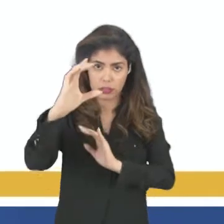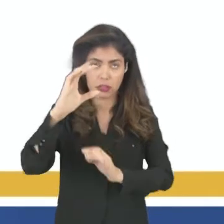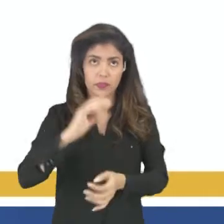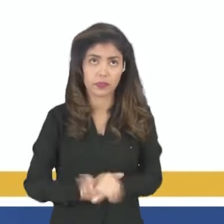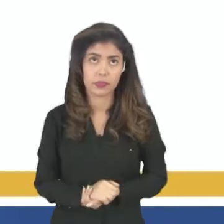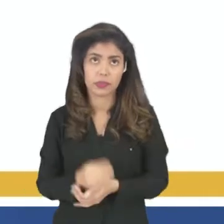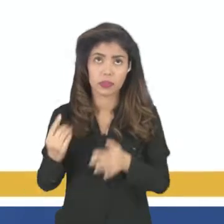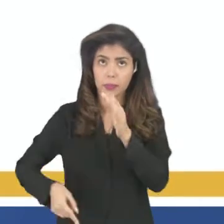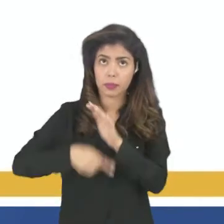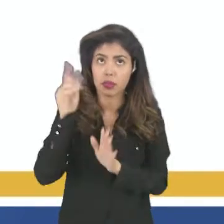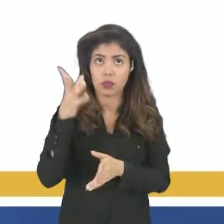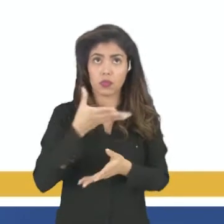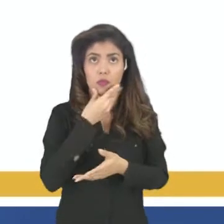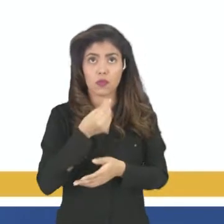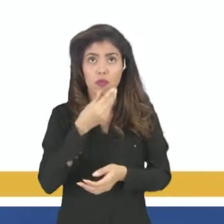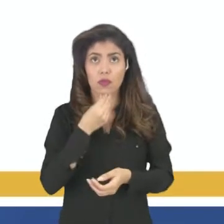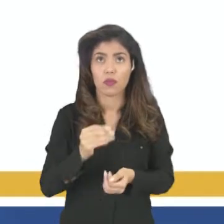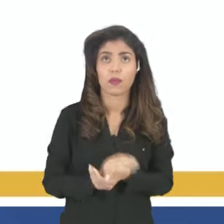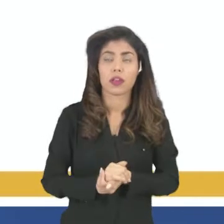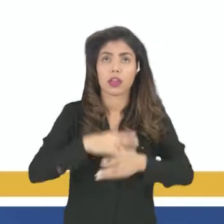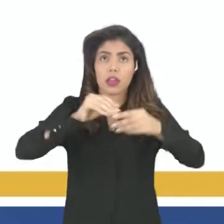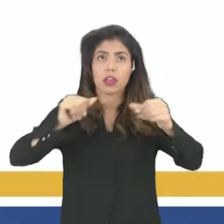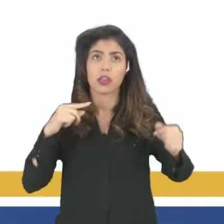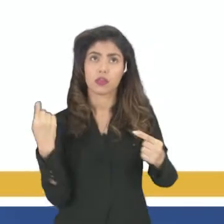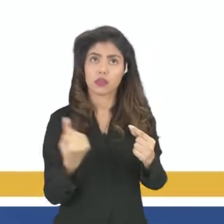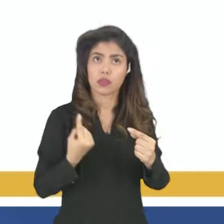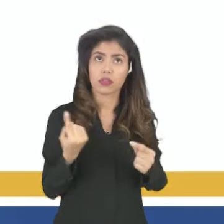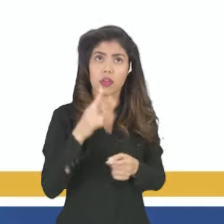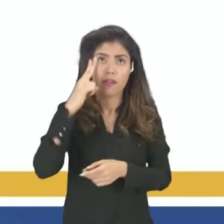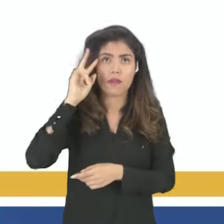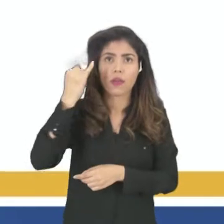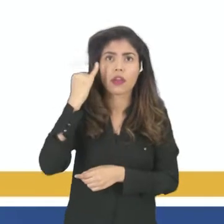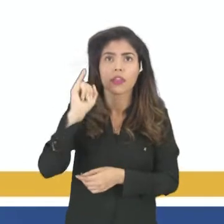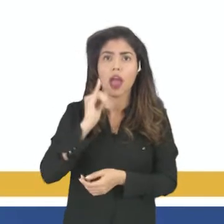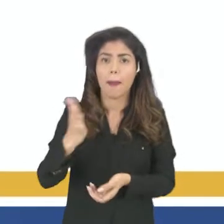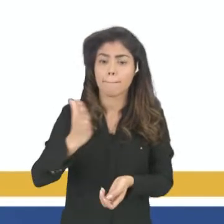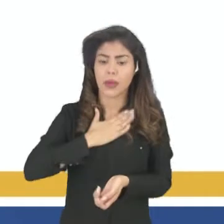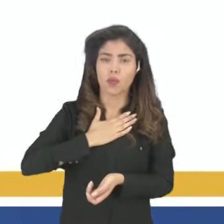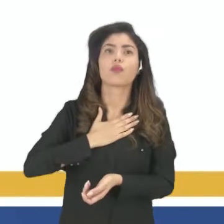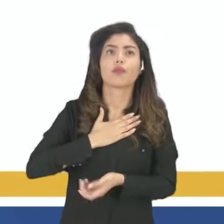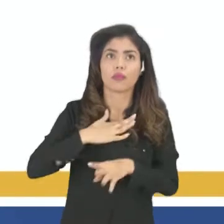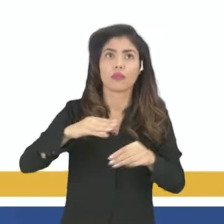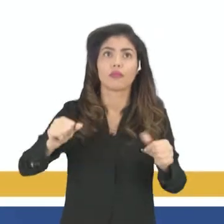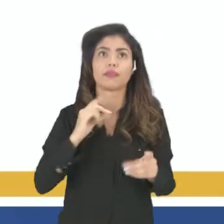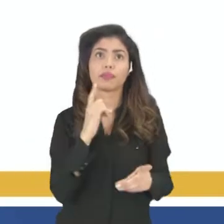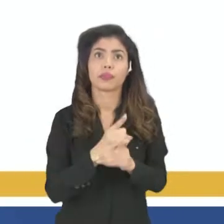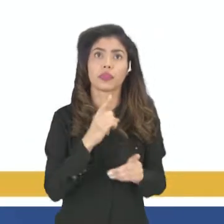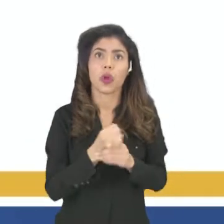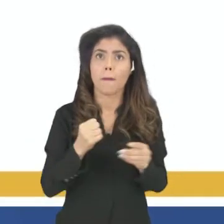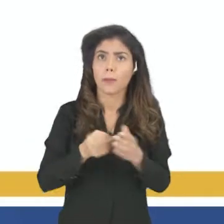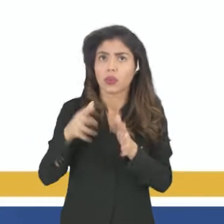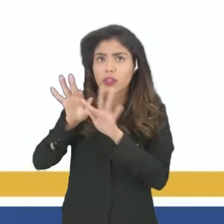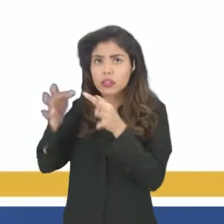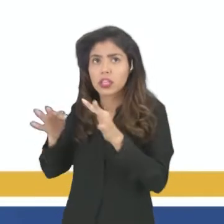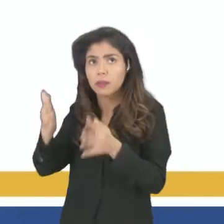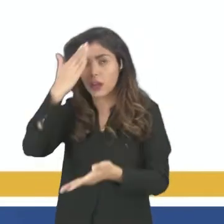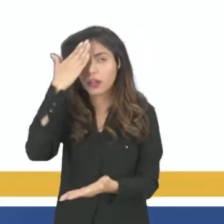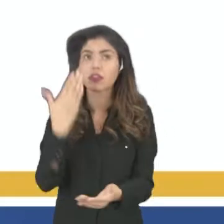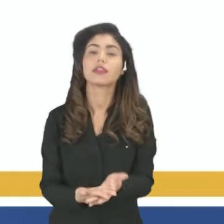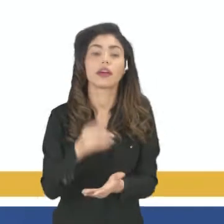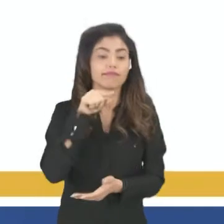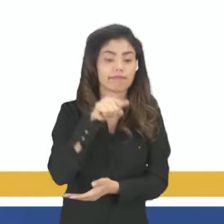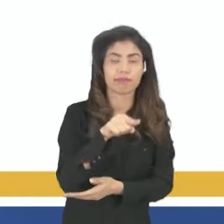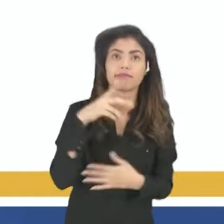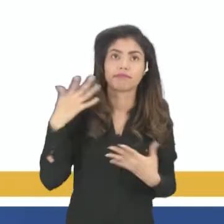Rousseau. O primeiro homem que cercou um pedaço de terra, que veio com a ideia de dizer isto é meu, e encontrou gente bastante simples